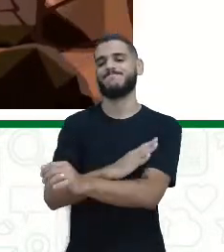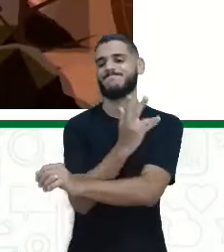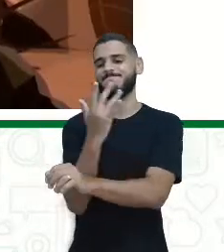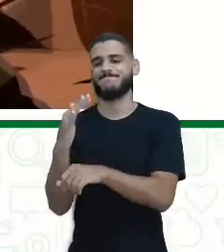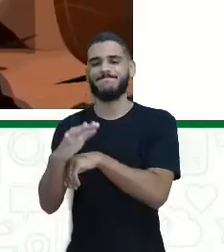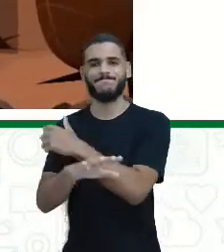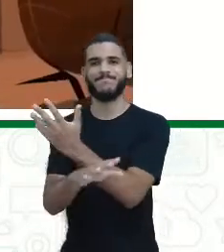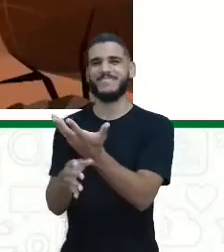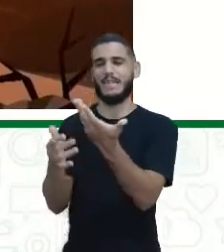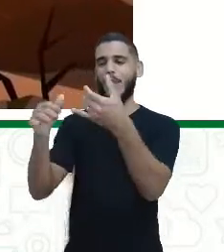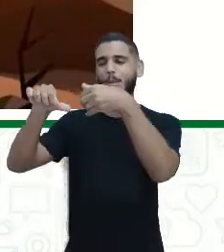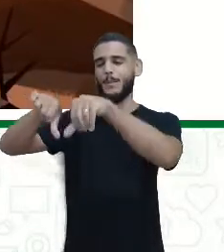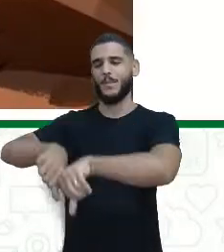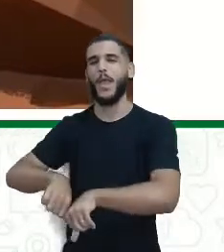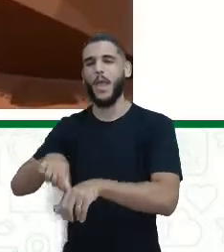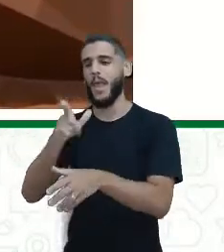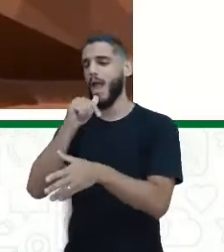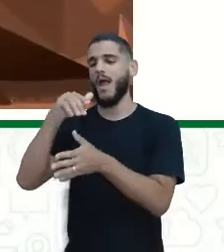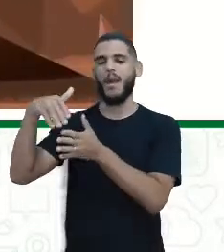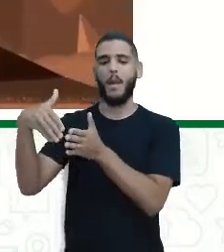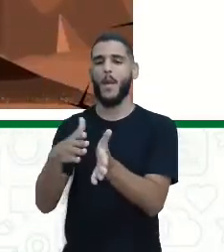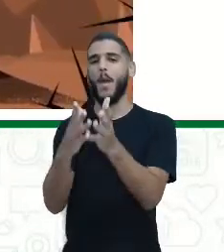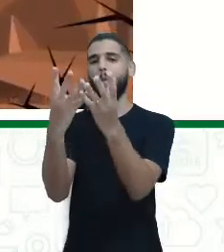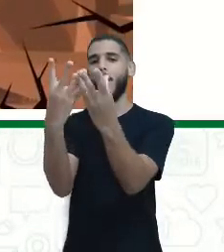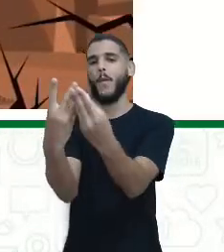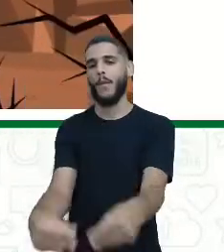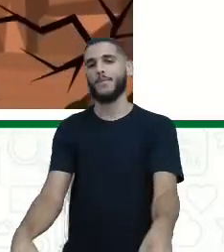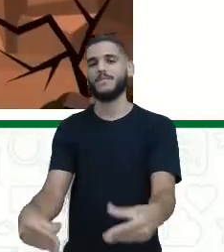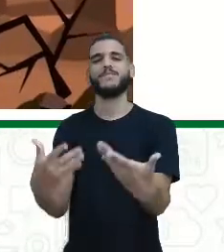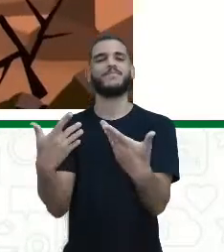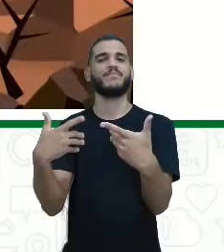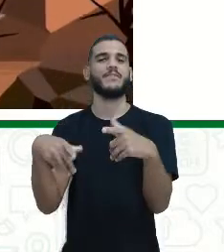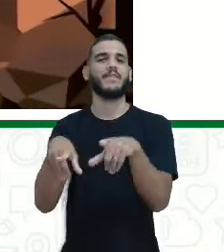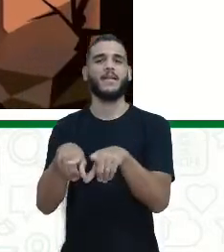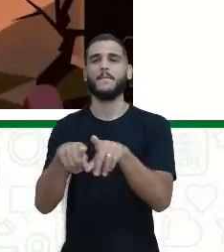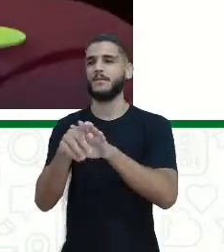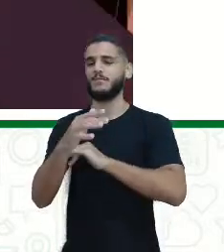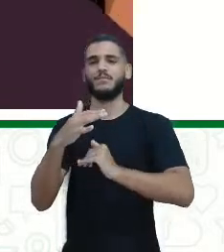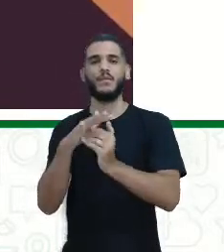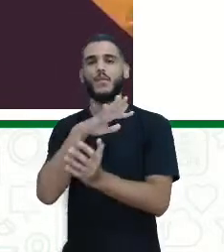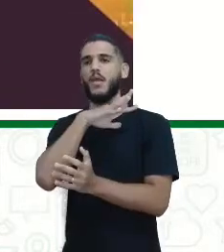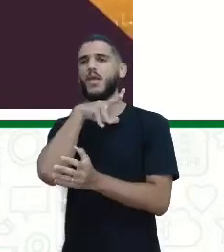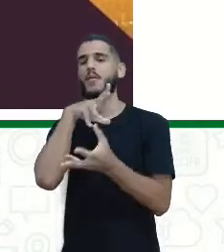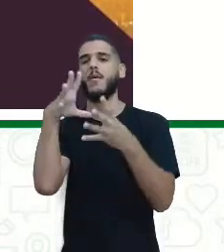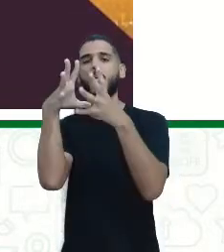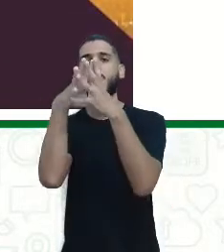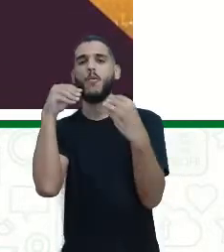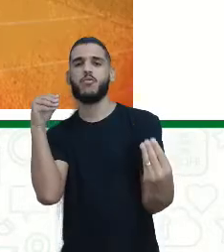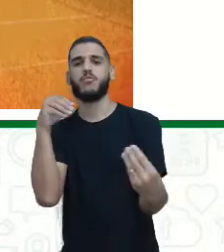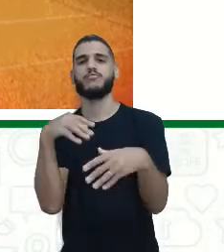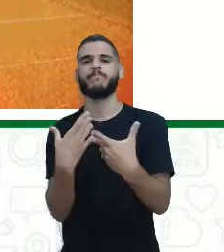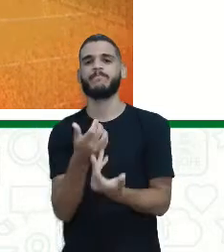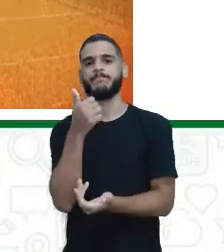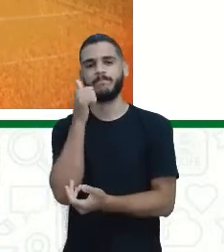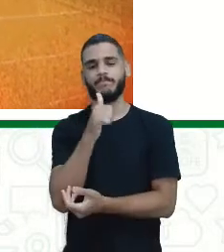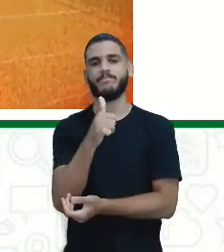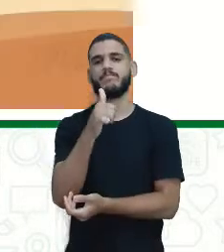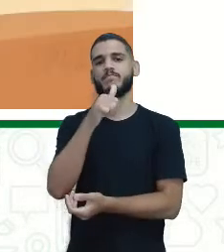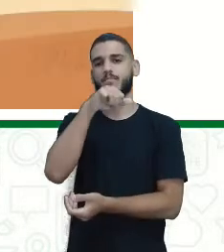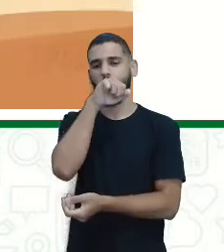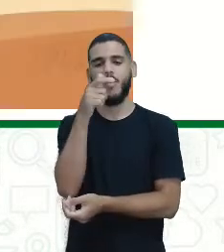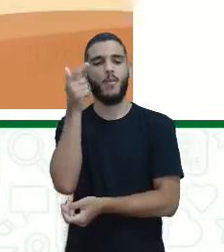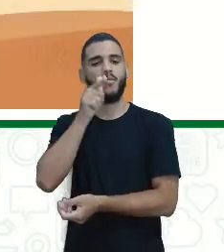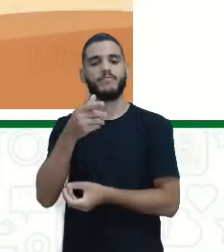destruída. Os riachos tinham secado. Os girinos desaparecido. As mães não conseguiam mais alimentar os